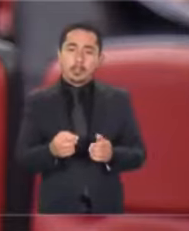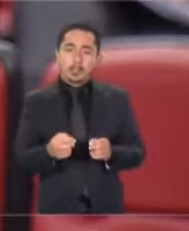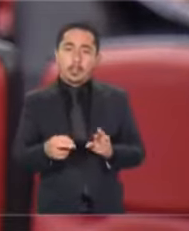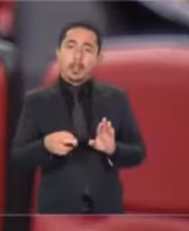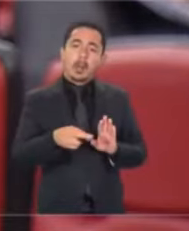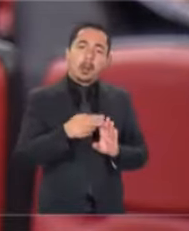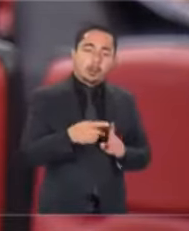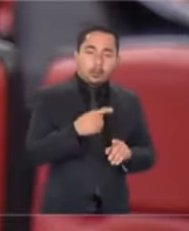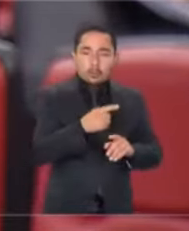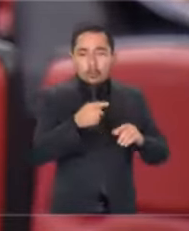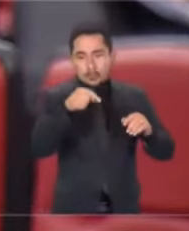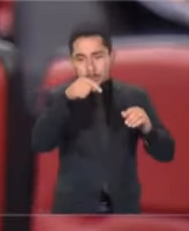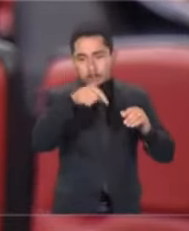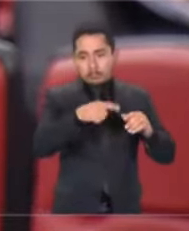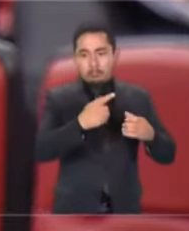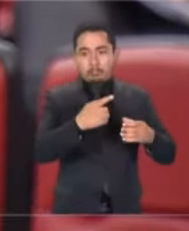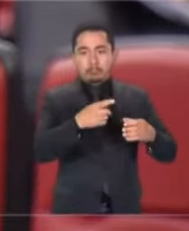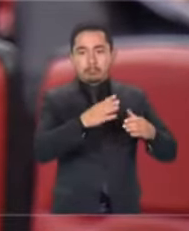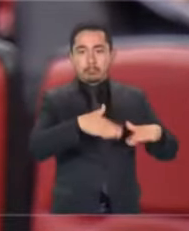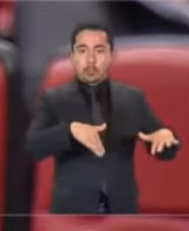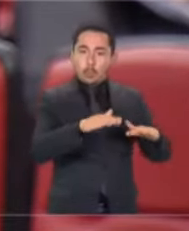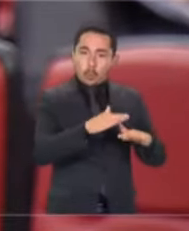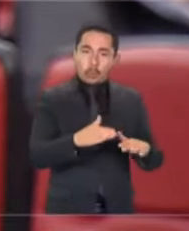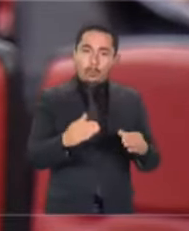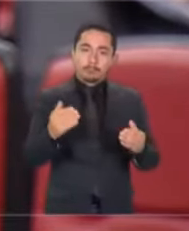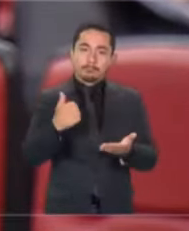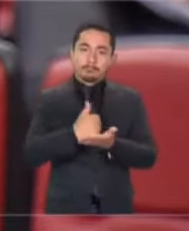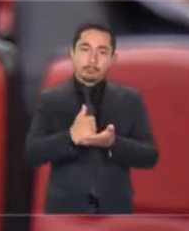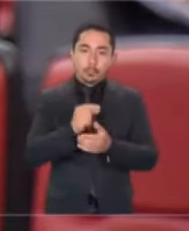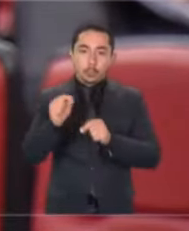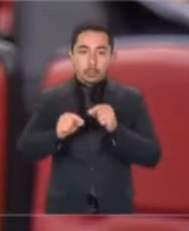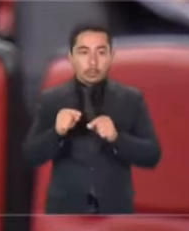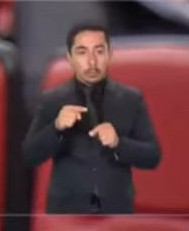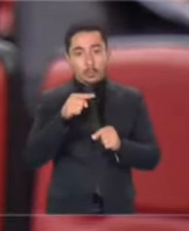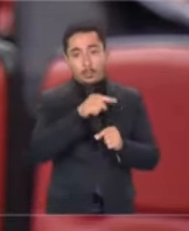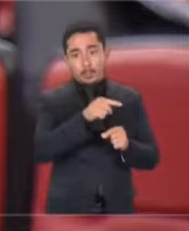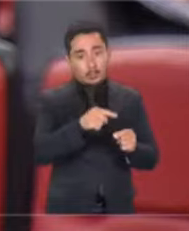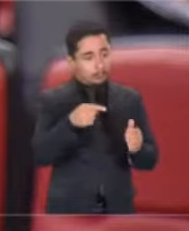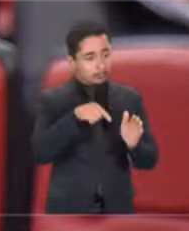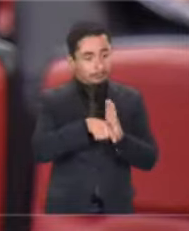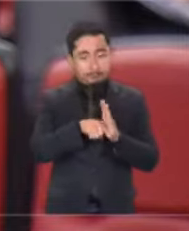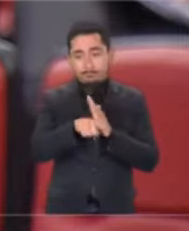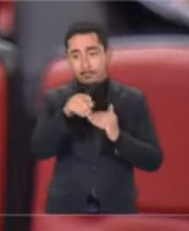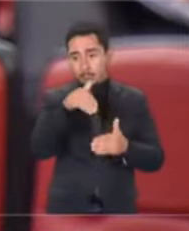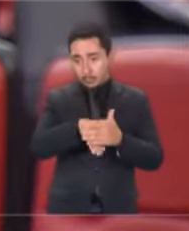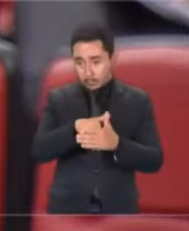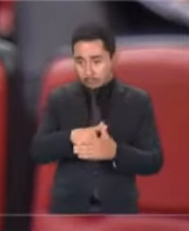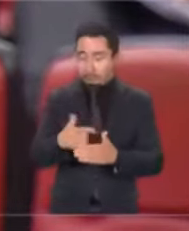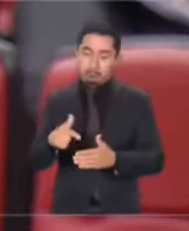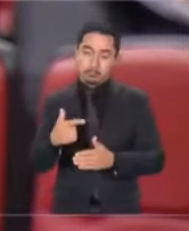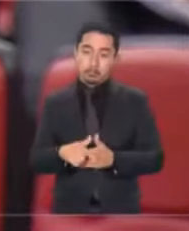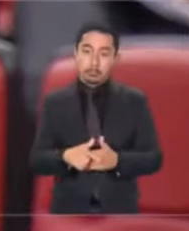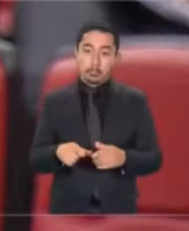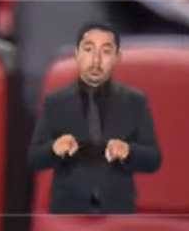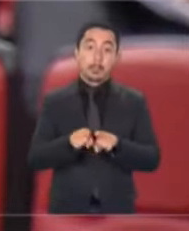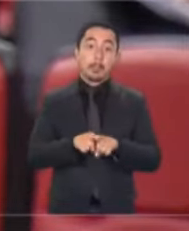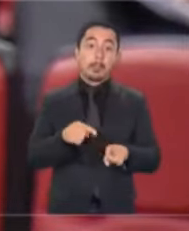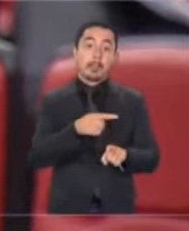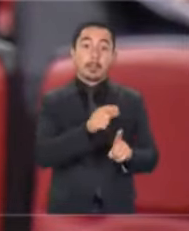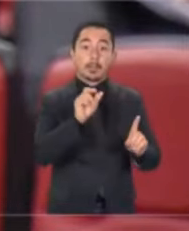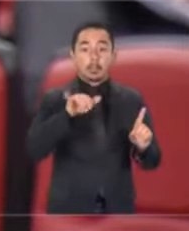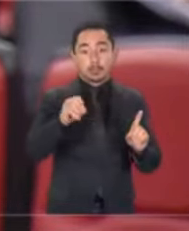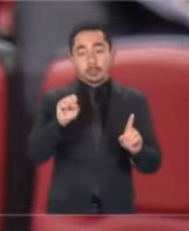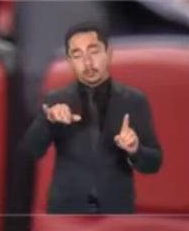fundamentos. O primeiro deles é o fato da senhora Josimara não ter aferido votação. Igualmente se traz o fato de que a senhora Josimara não